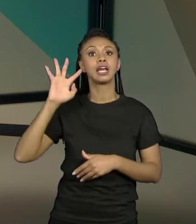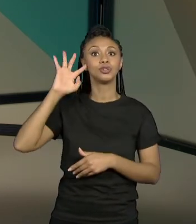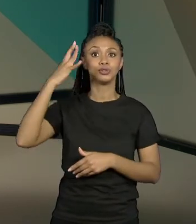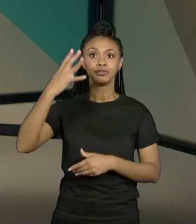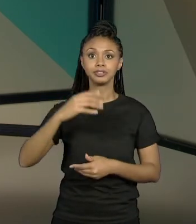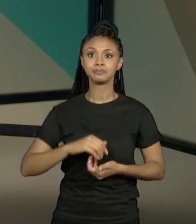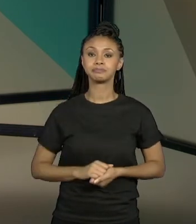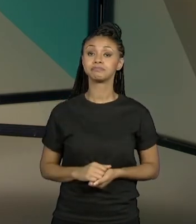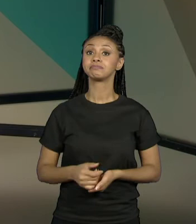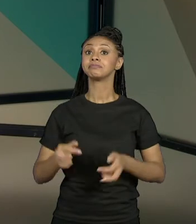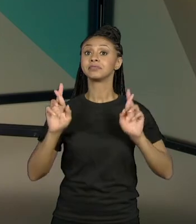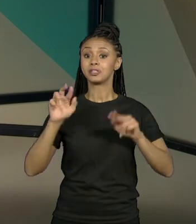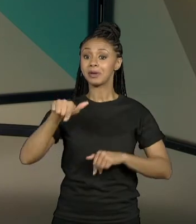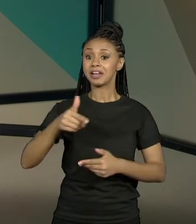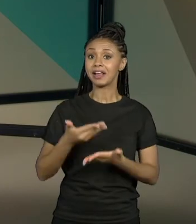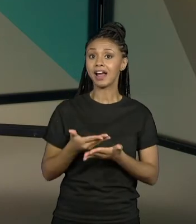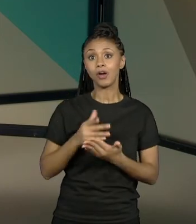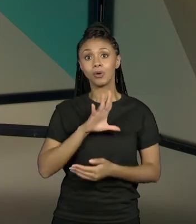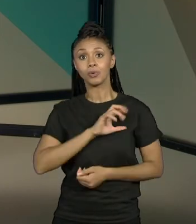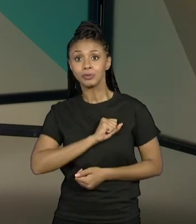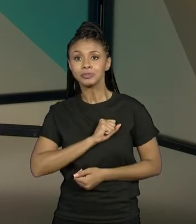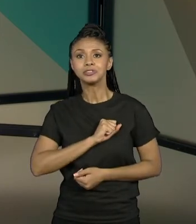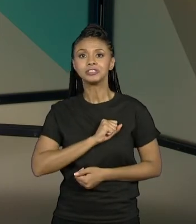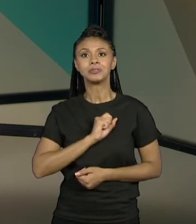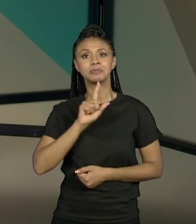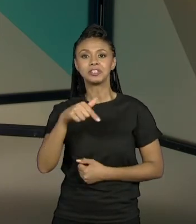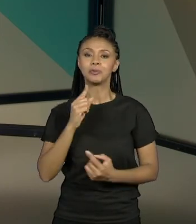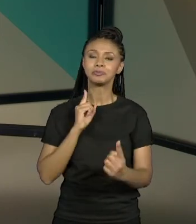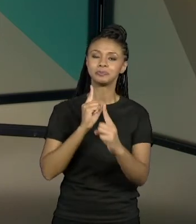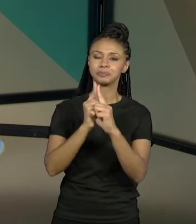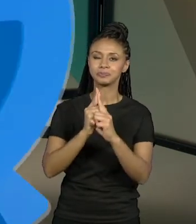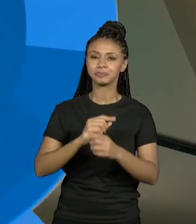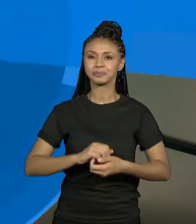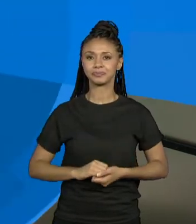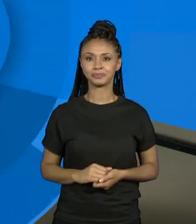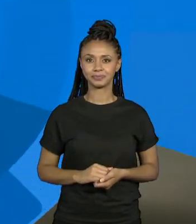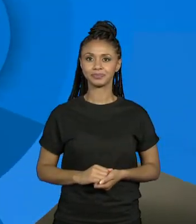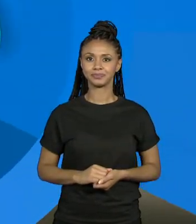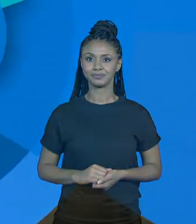ferramentas de engenharia. Espero que vocês gostem e vamos nos falando ao longo das semanas.